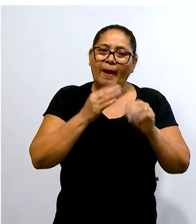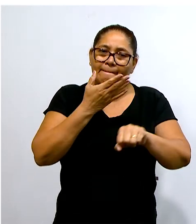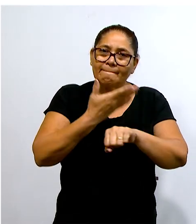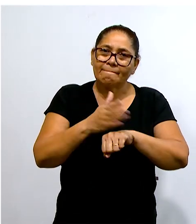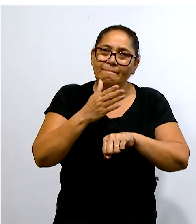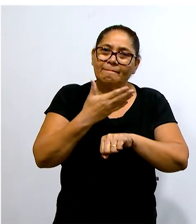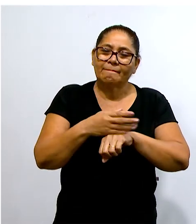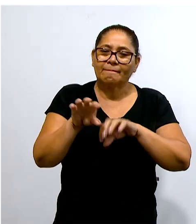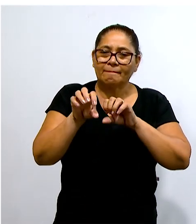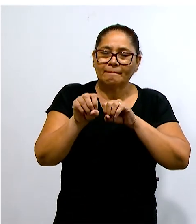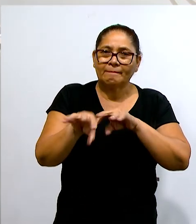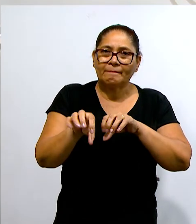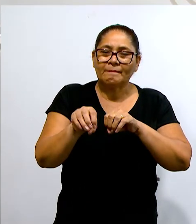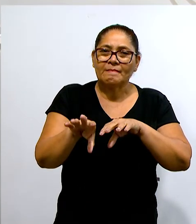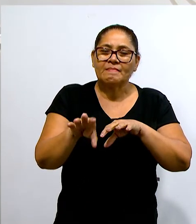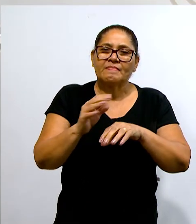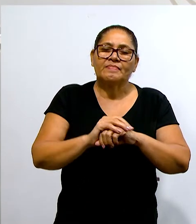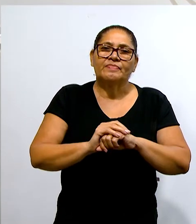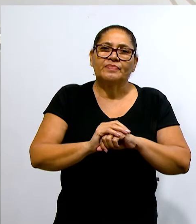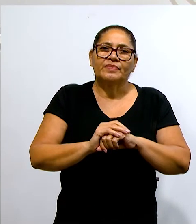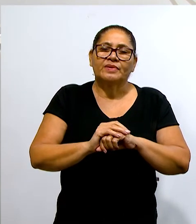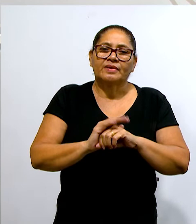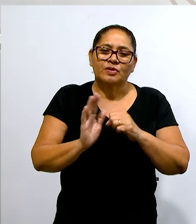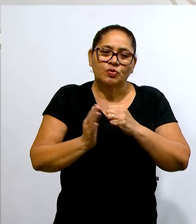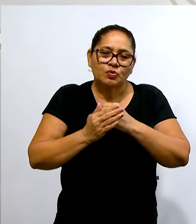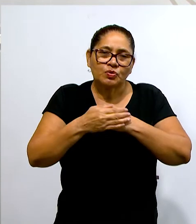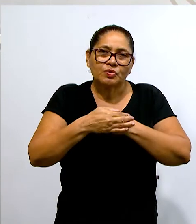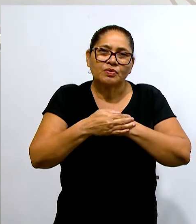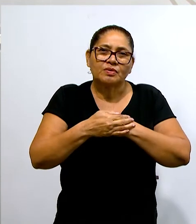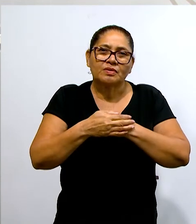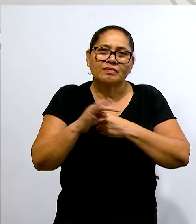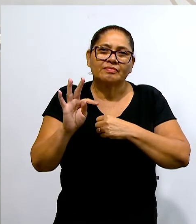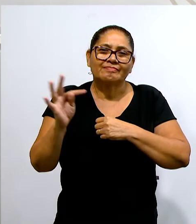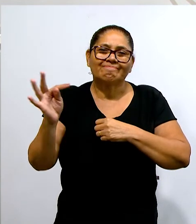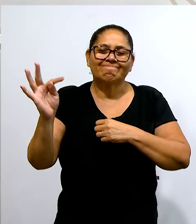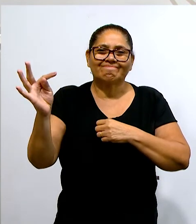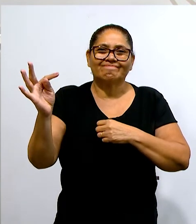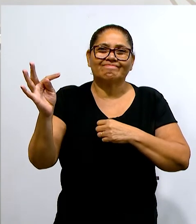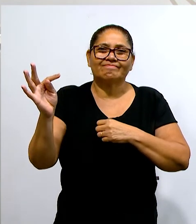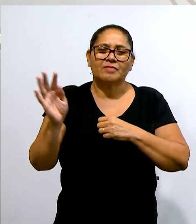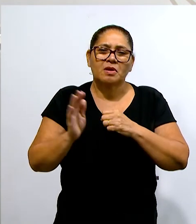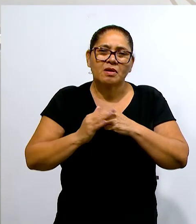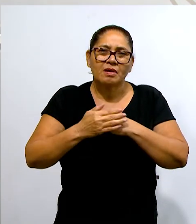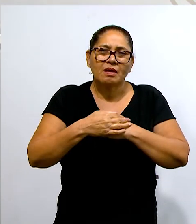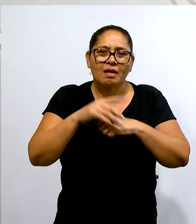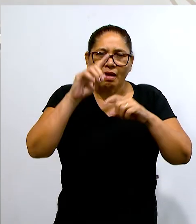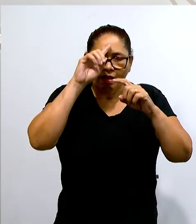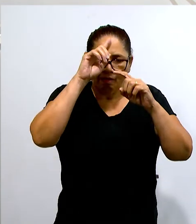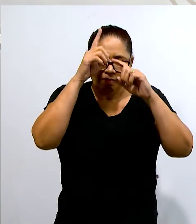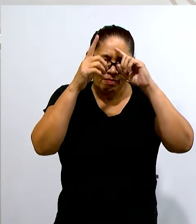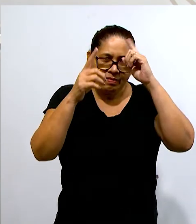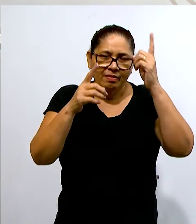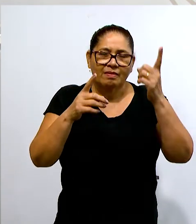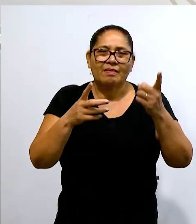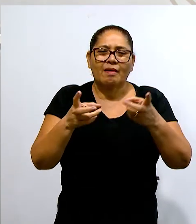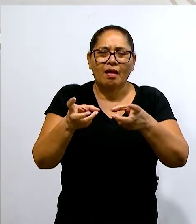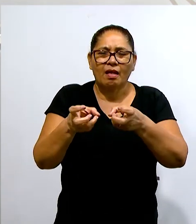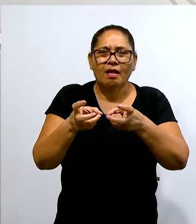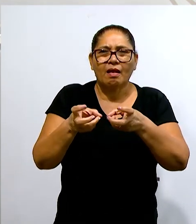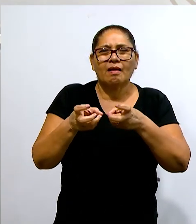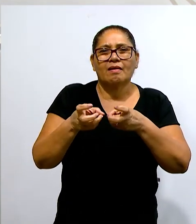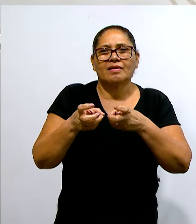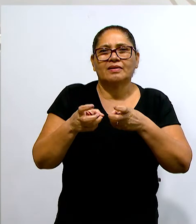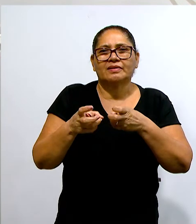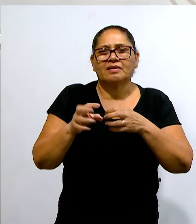prática de ensino, que se esconde as minhas teorias, né? Que se esconde as minhas ideias, as minhas concepções